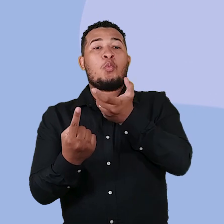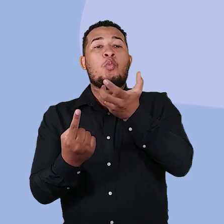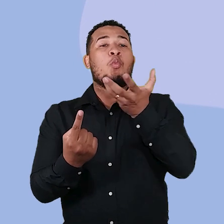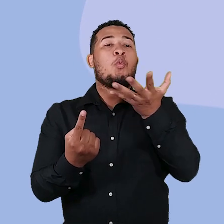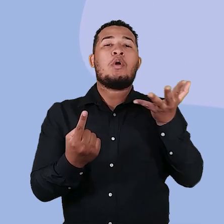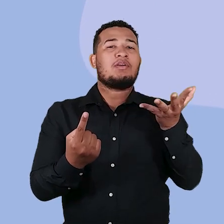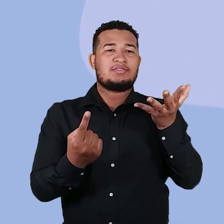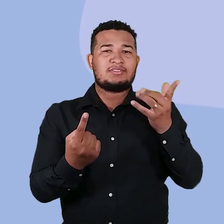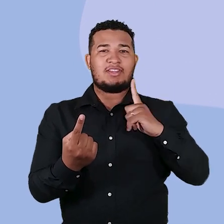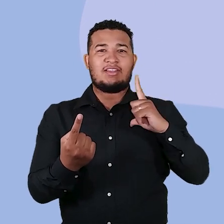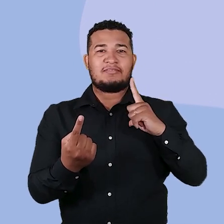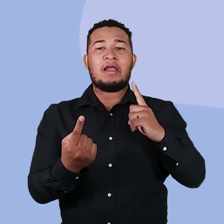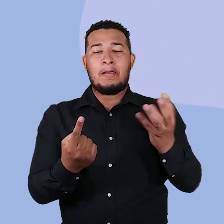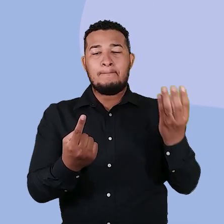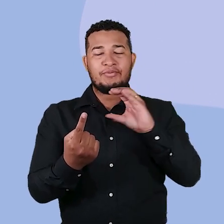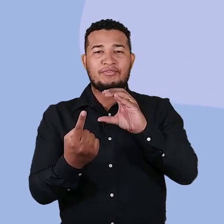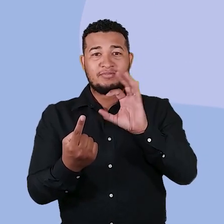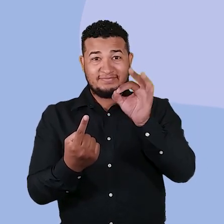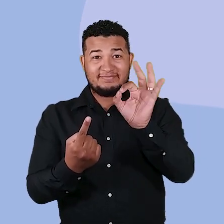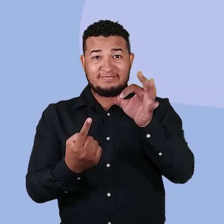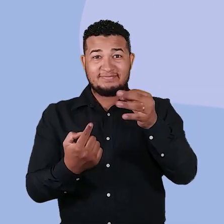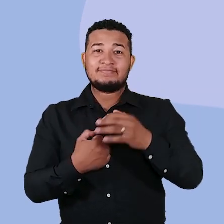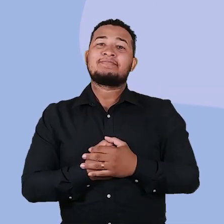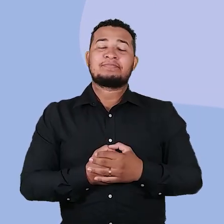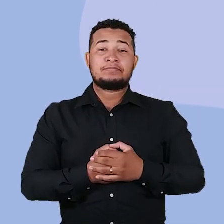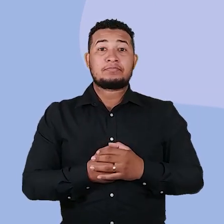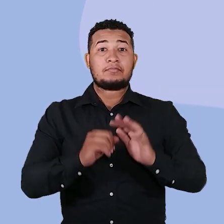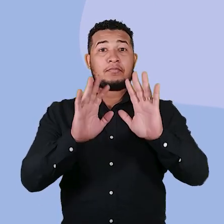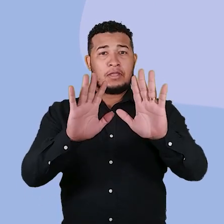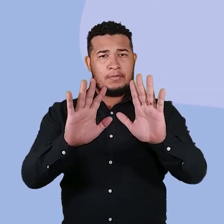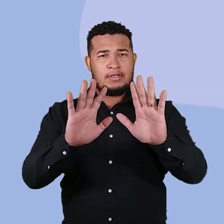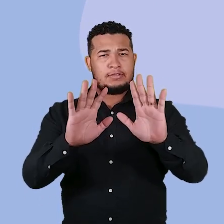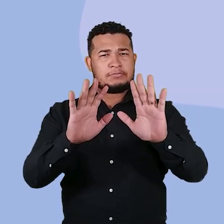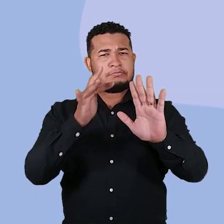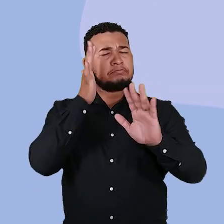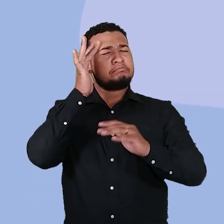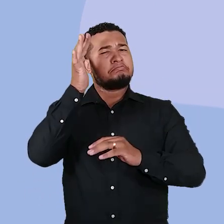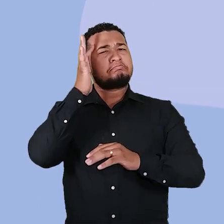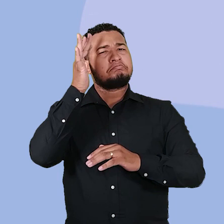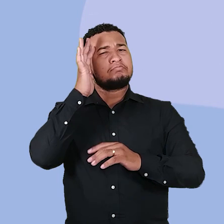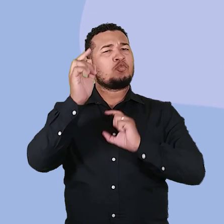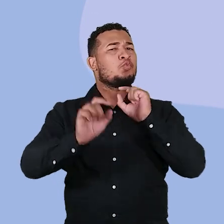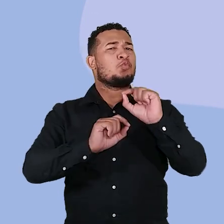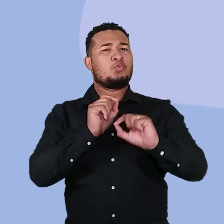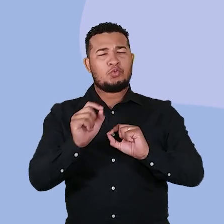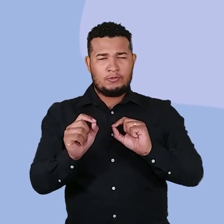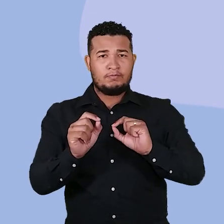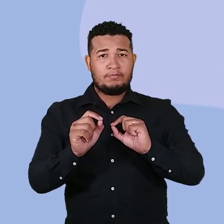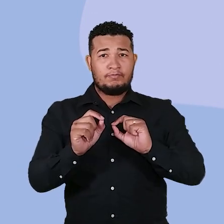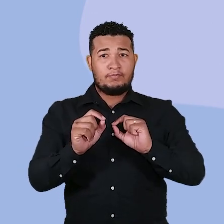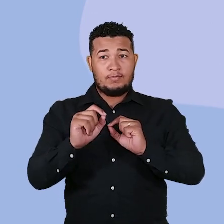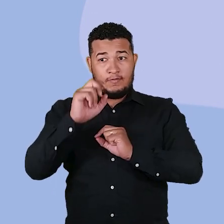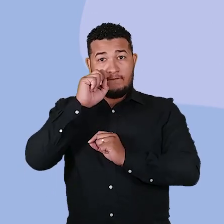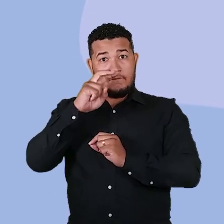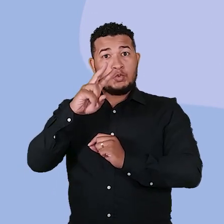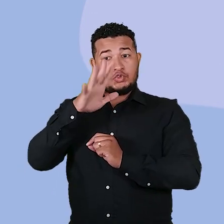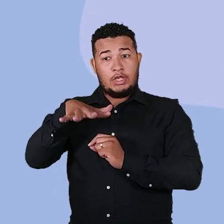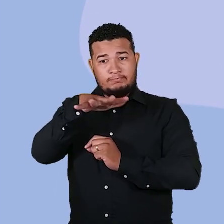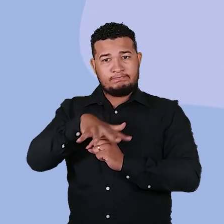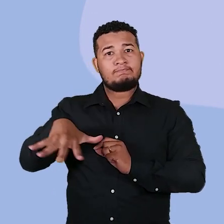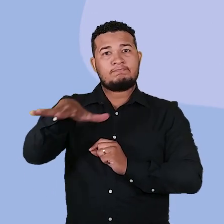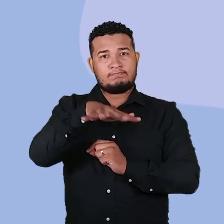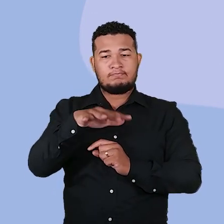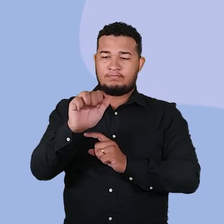elevado a tantos desse quando tiver é ou não é agora pára para pensar nós